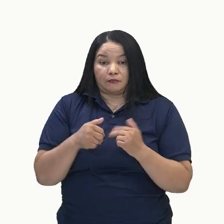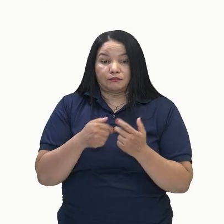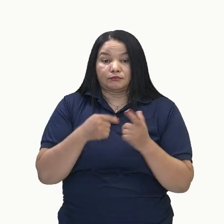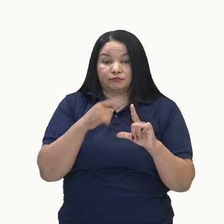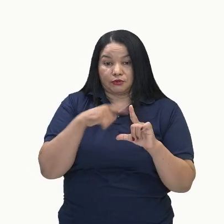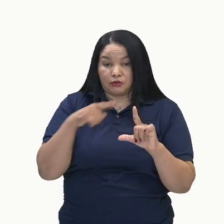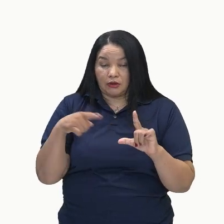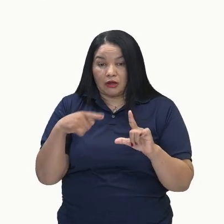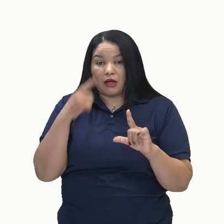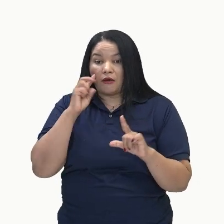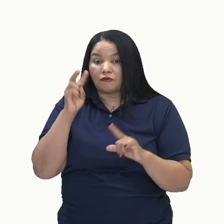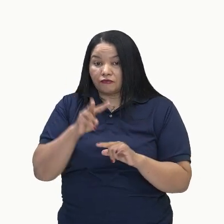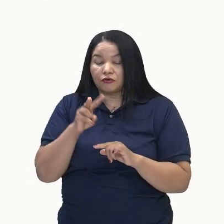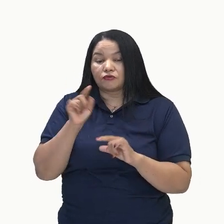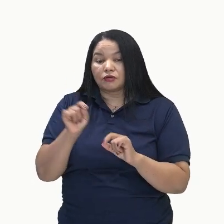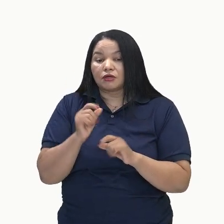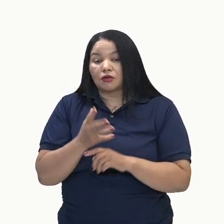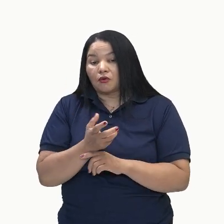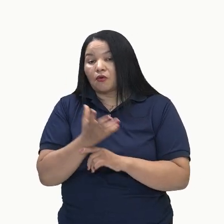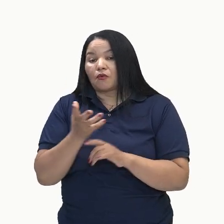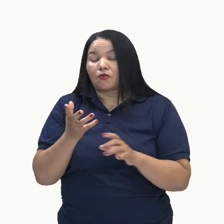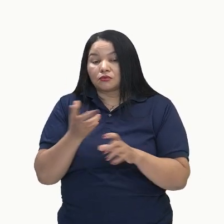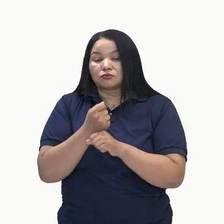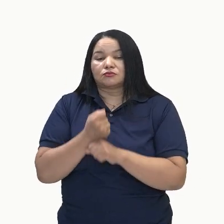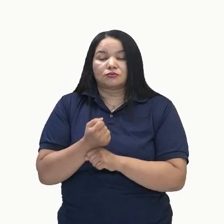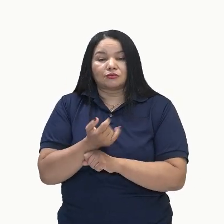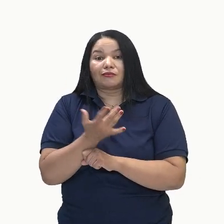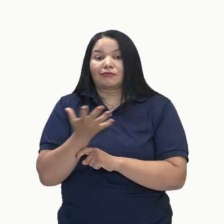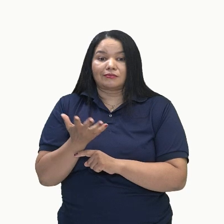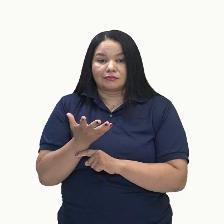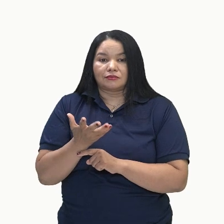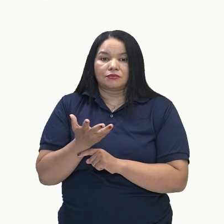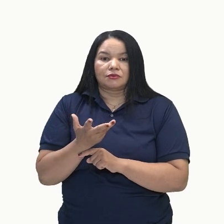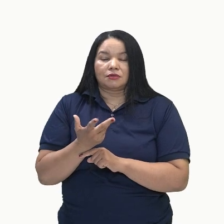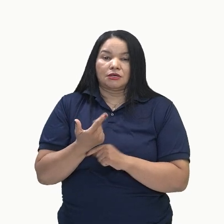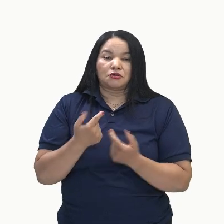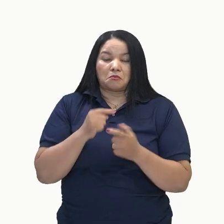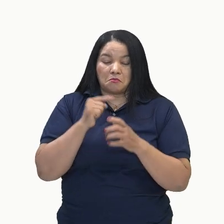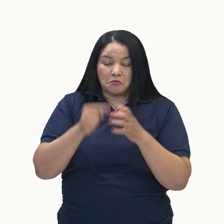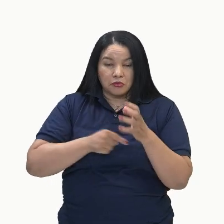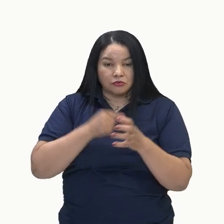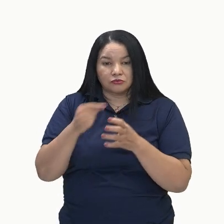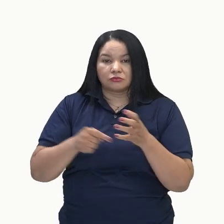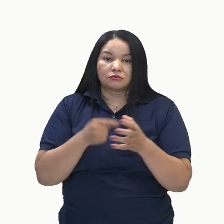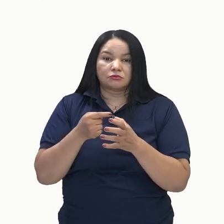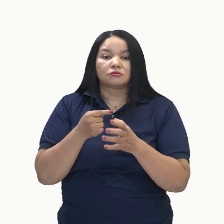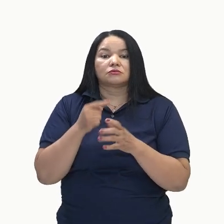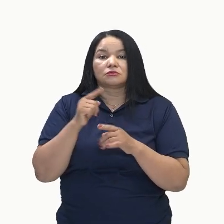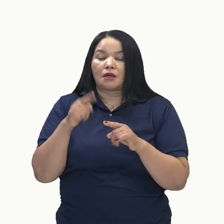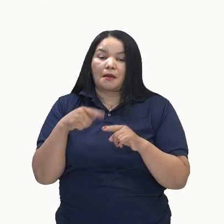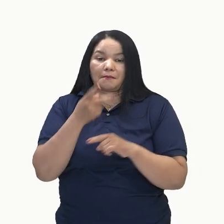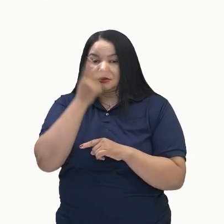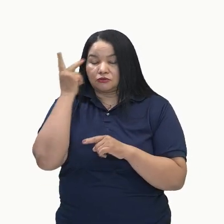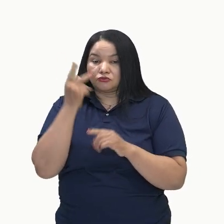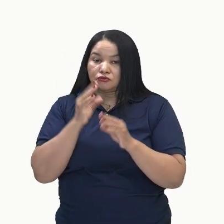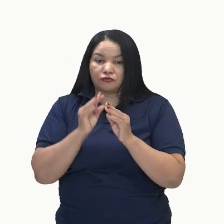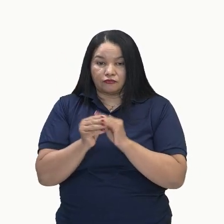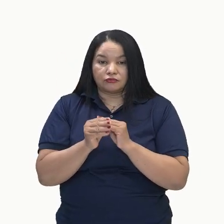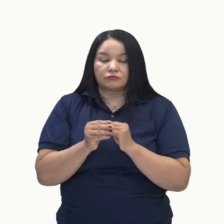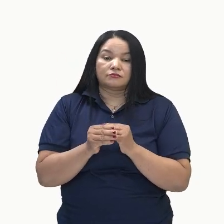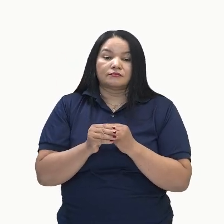só, o total de refugiados que vai estar aí espalhado ao redor do planeta, né, como na